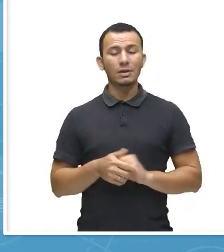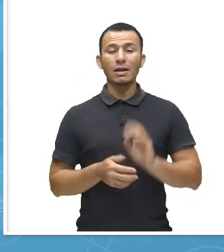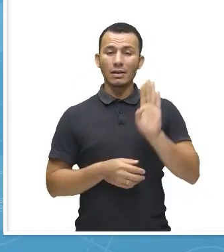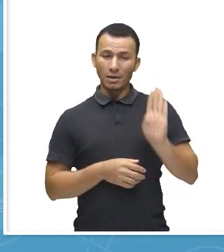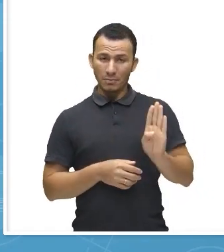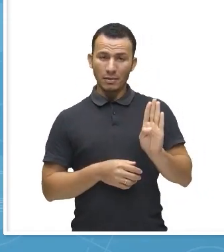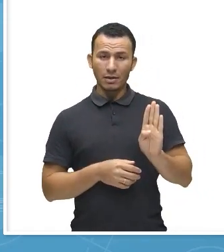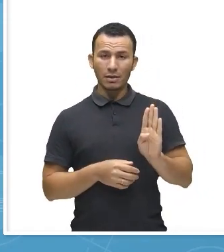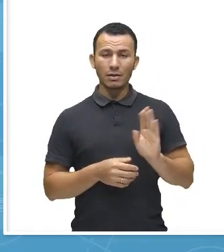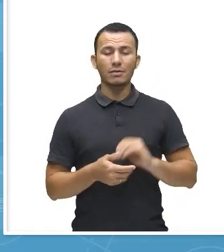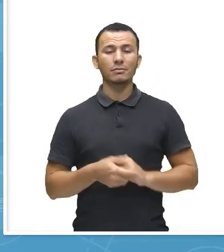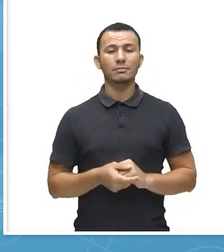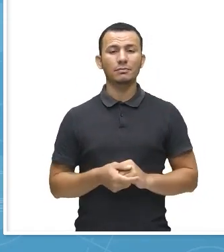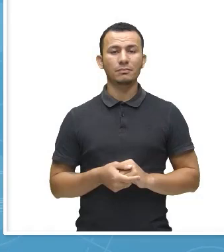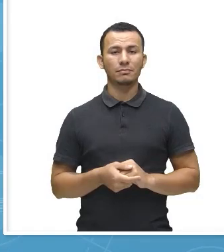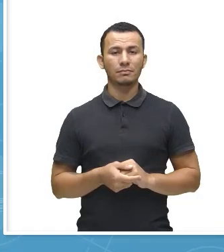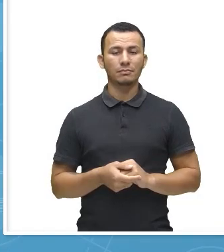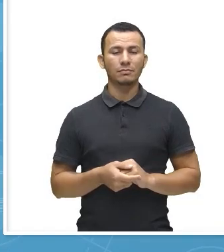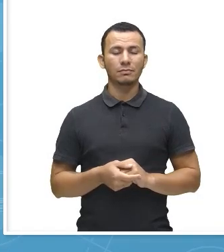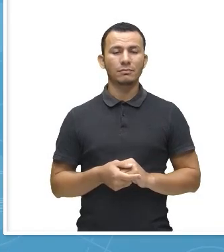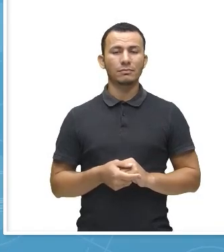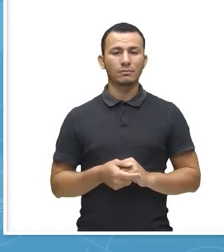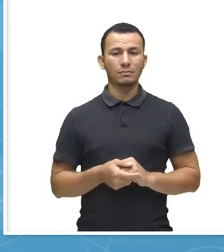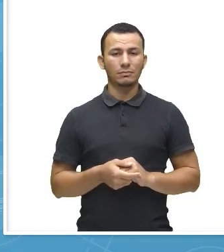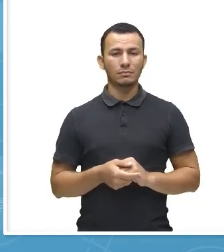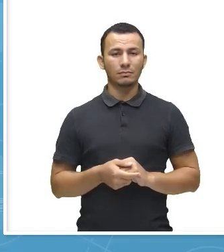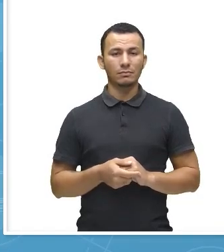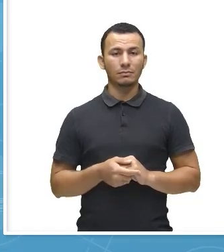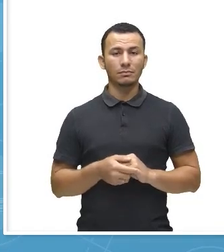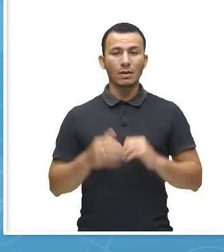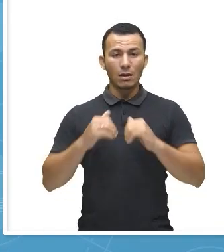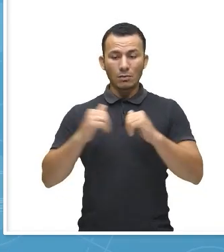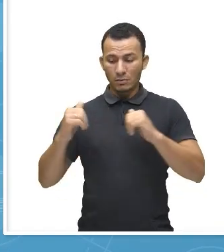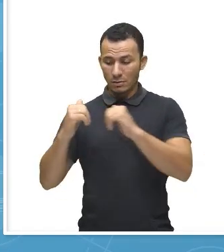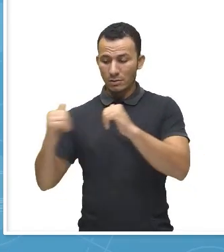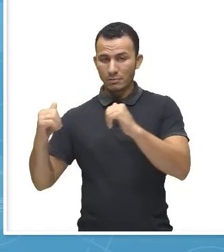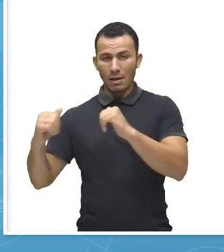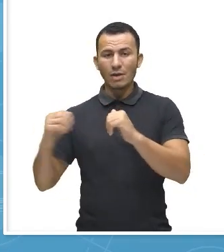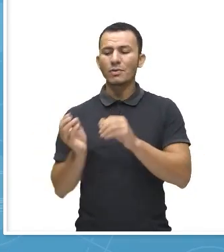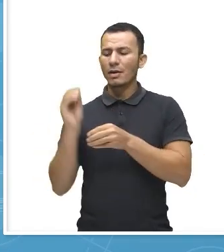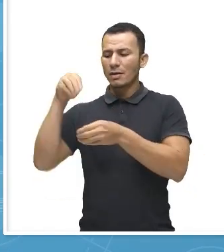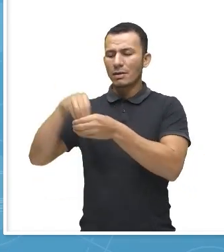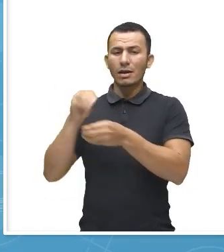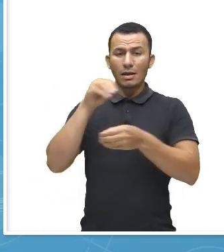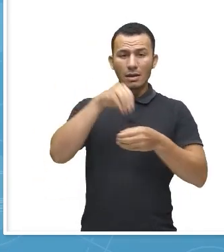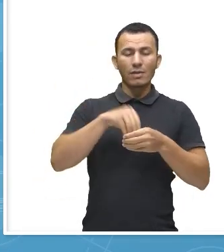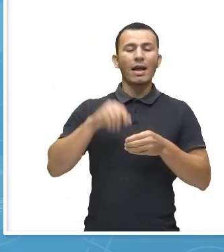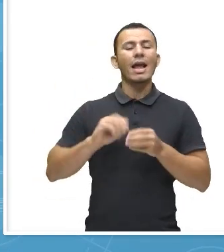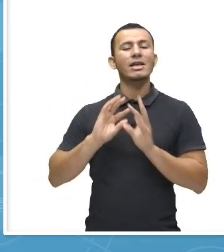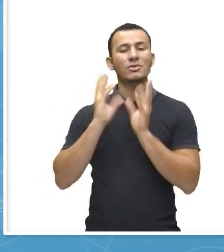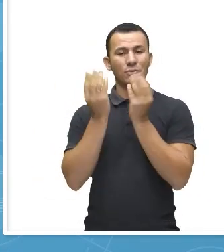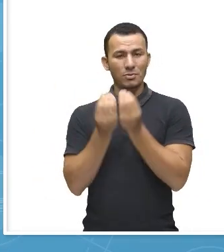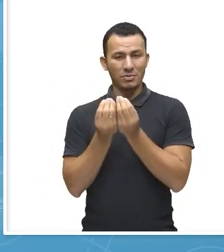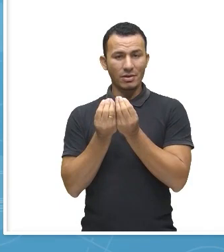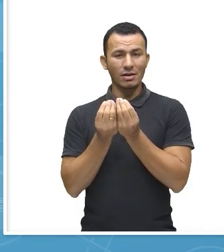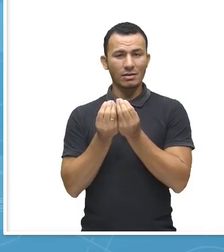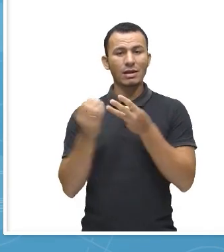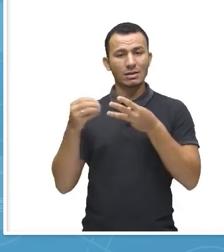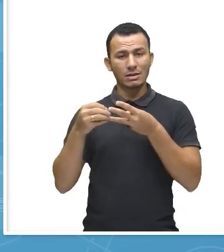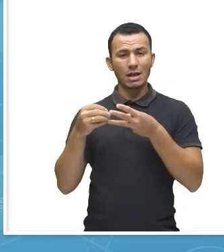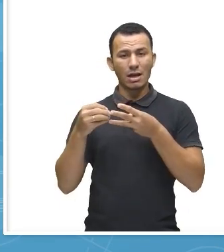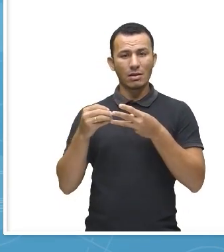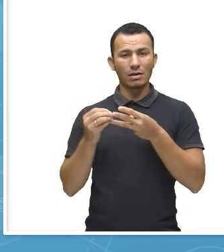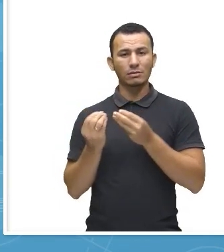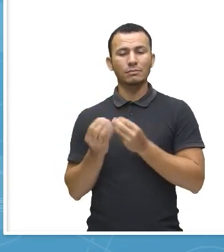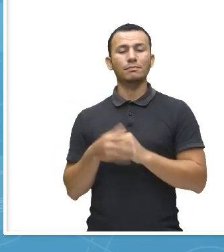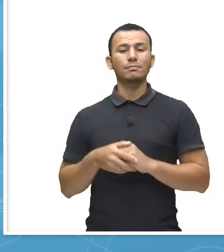acho que começou já na letra B, né? Os espaços são preenchidos pela substância intercelular, né? Foi a resposta que ela marcou